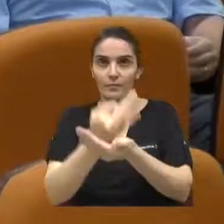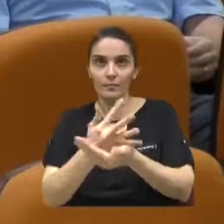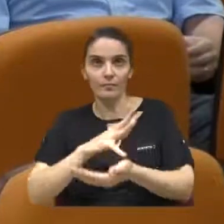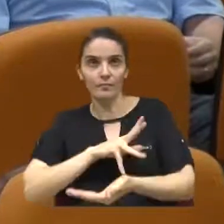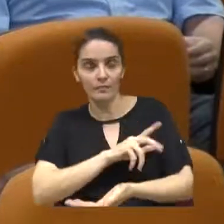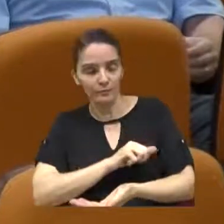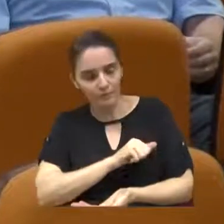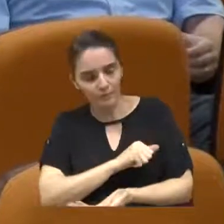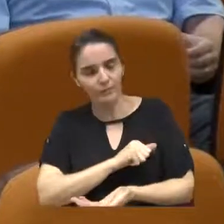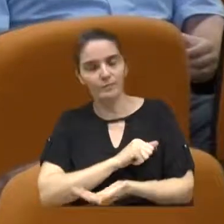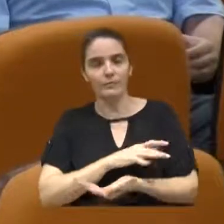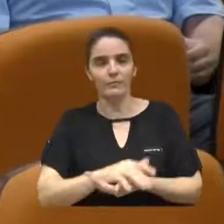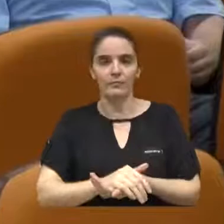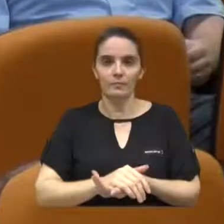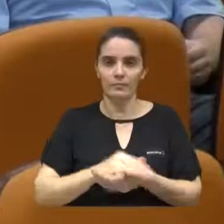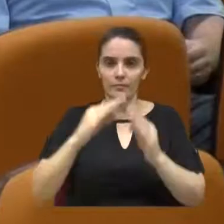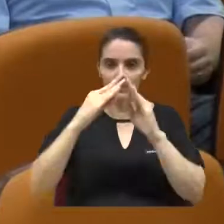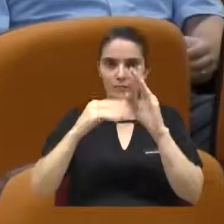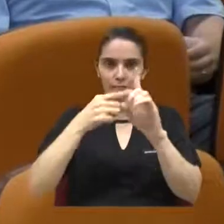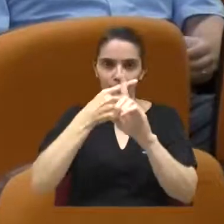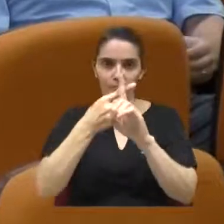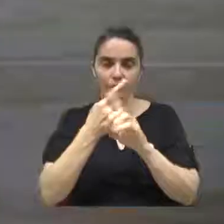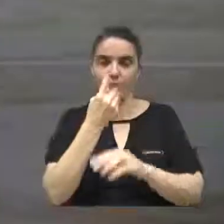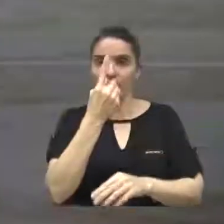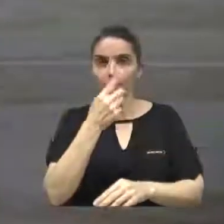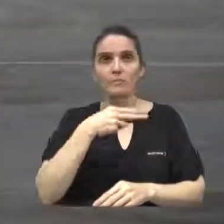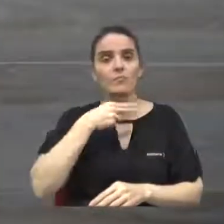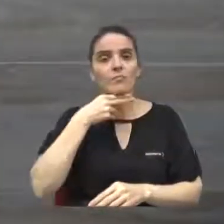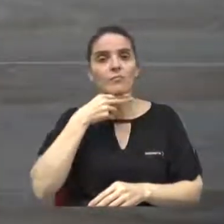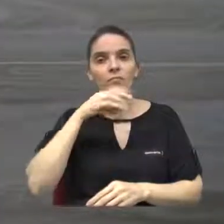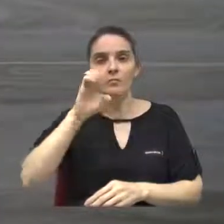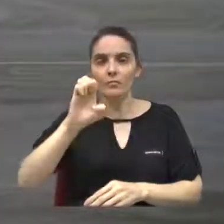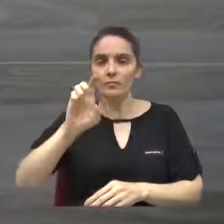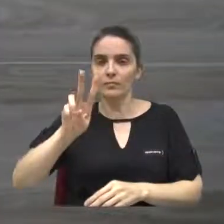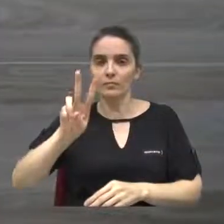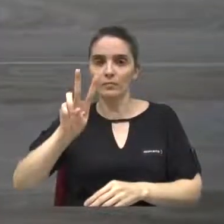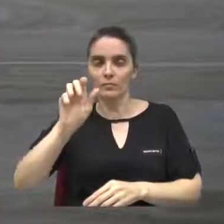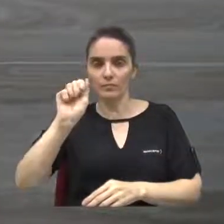pela igreja. Um dos netos, Evandro Leite da